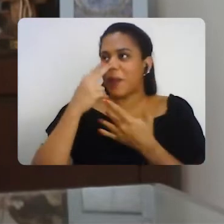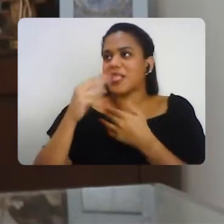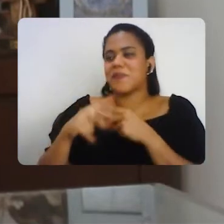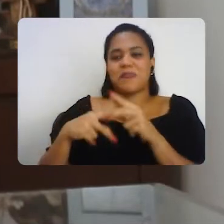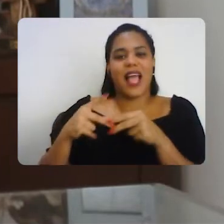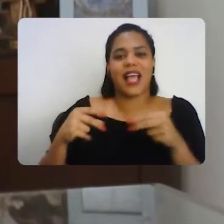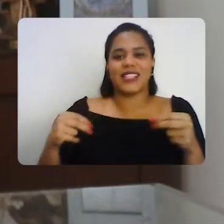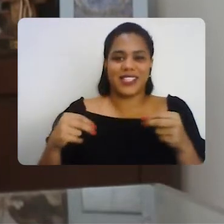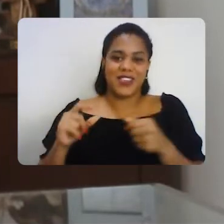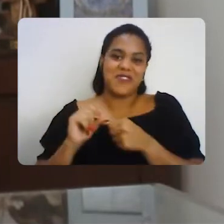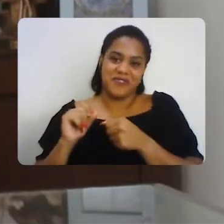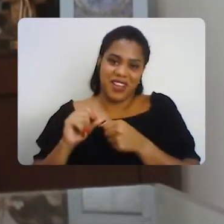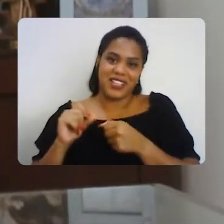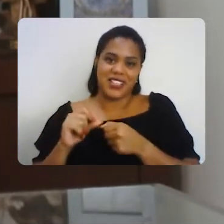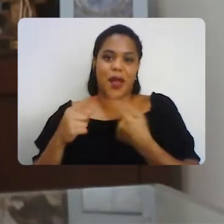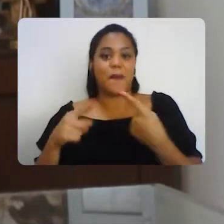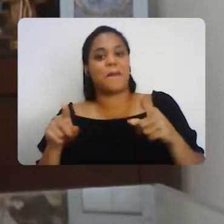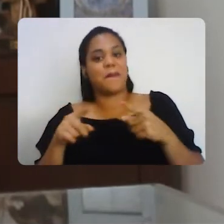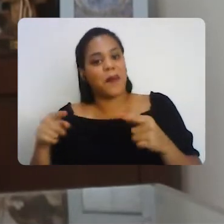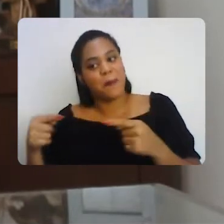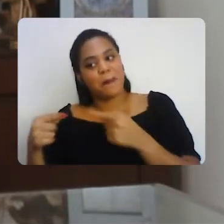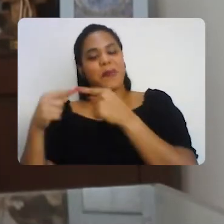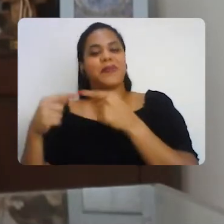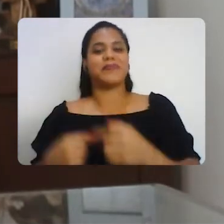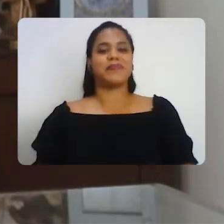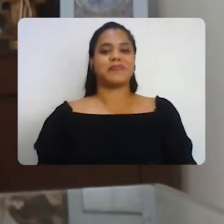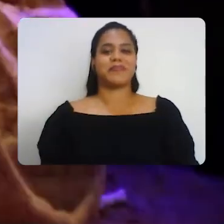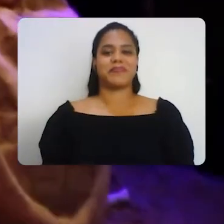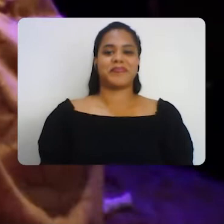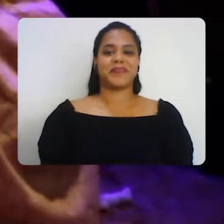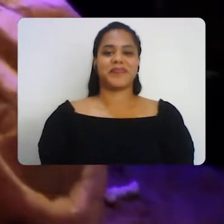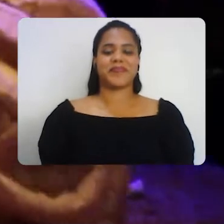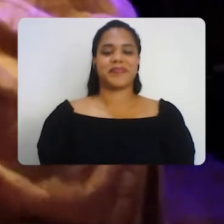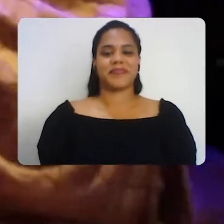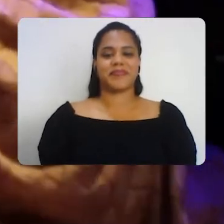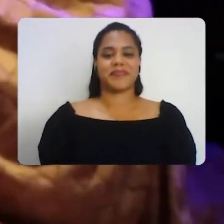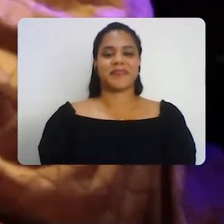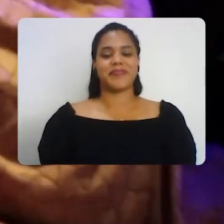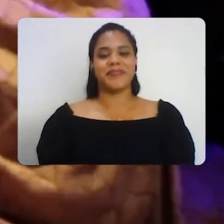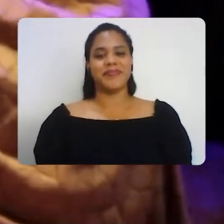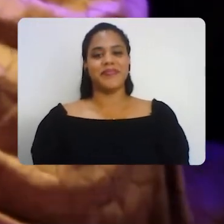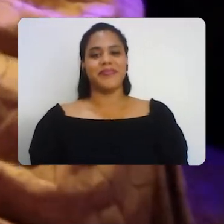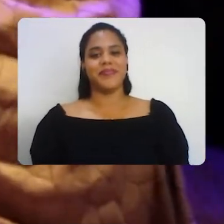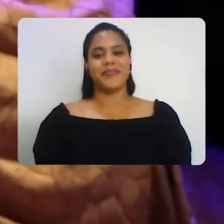esse presente, que foi de fazer essa música para a velha Dônia.